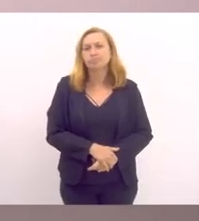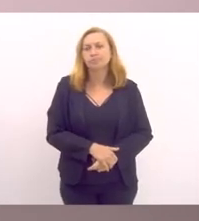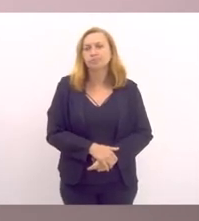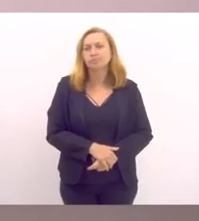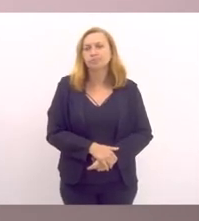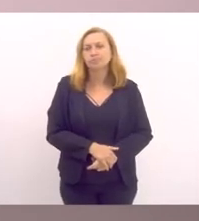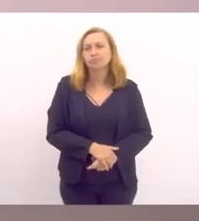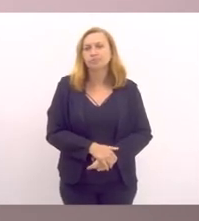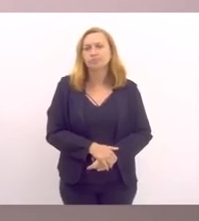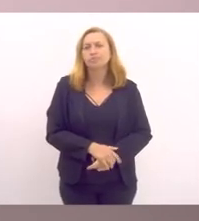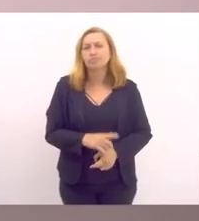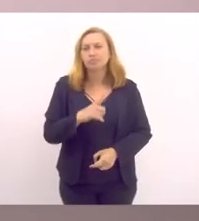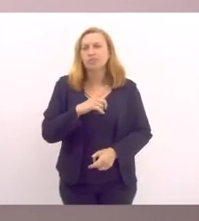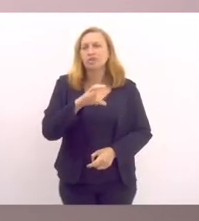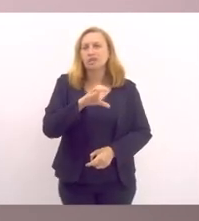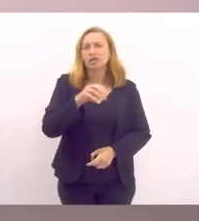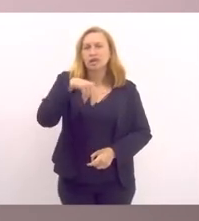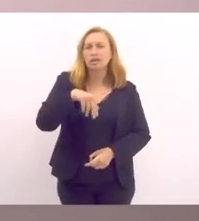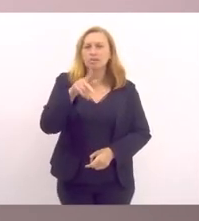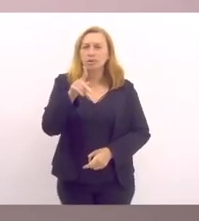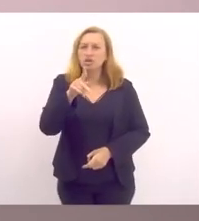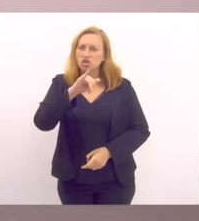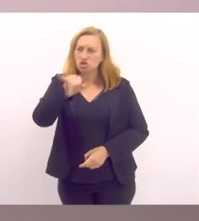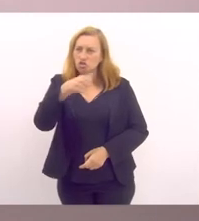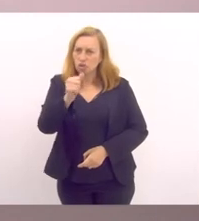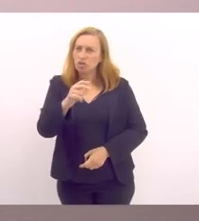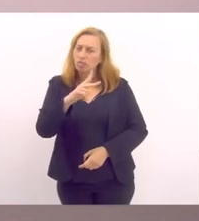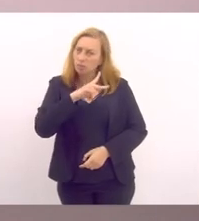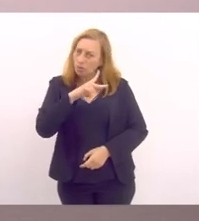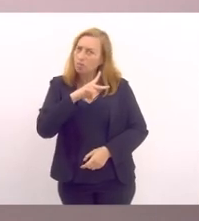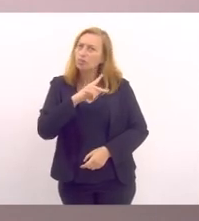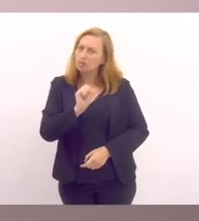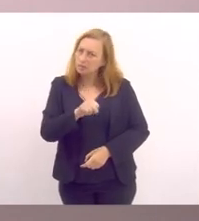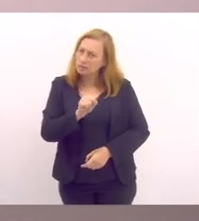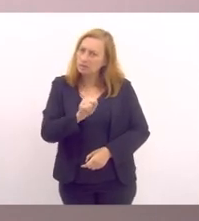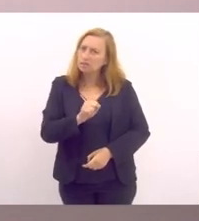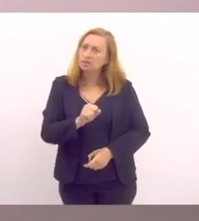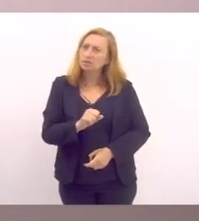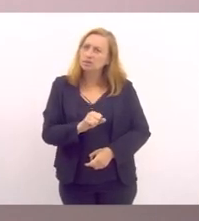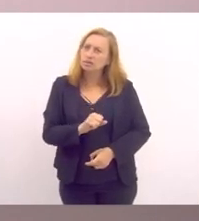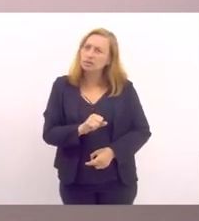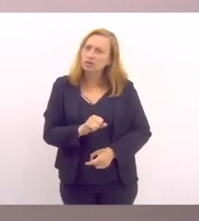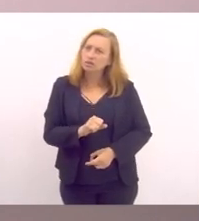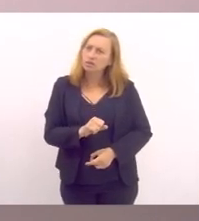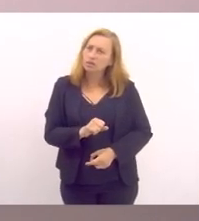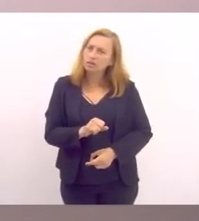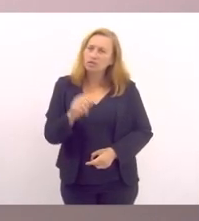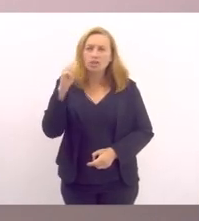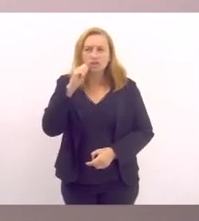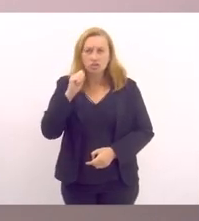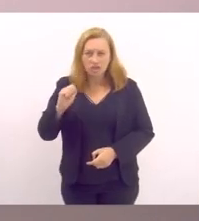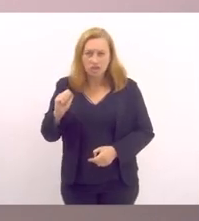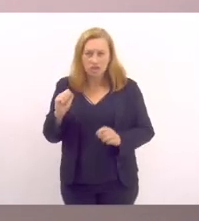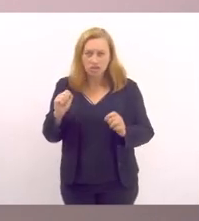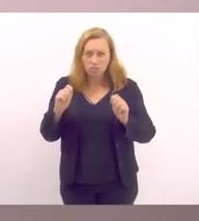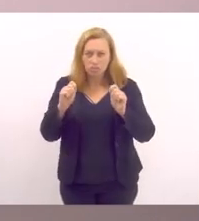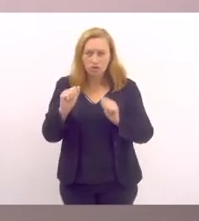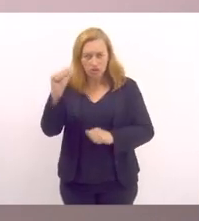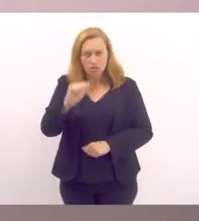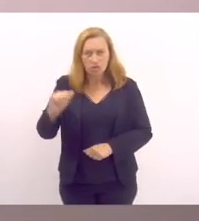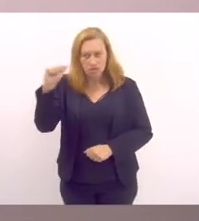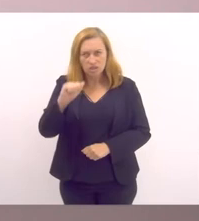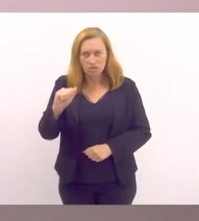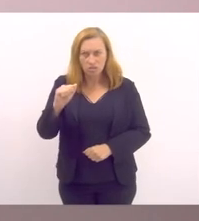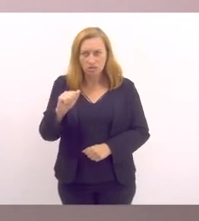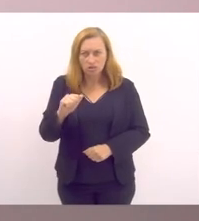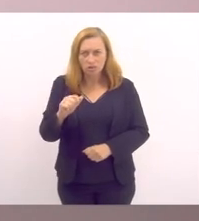não, mas ela vai ter um CNPJ próprio, não é isso? E ela é o quê? Ela é uma associação? Sem fim lucrativo.